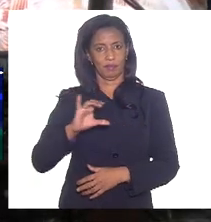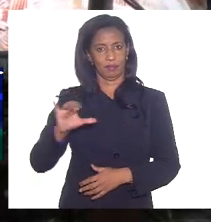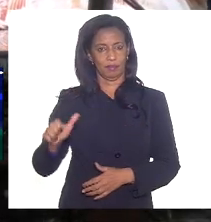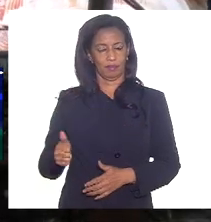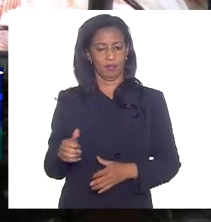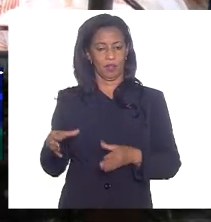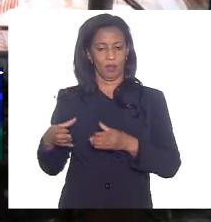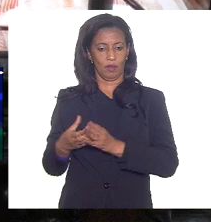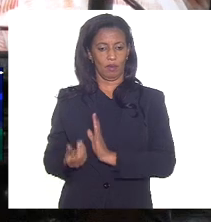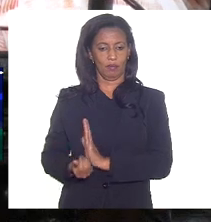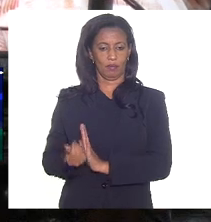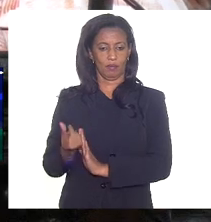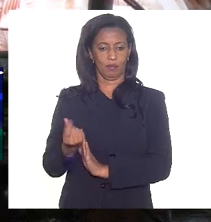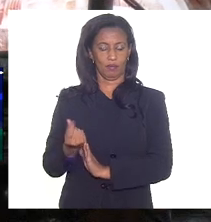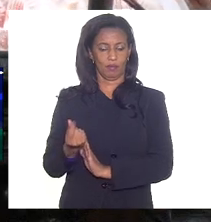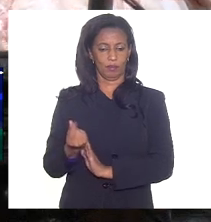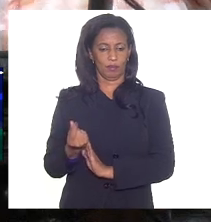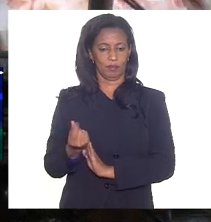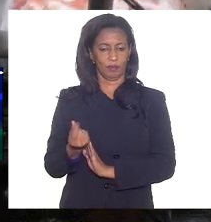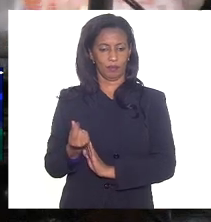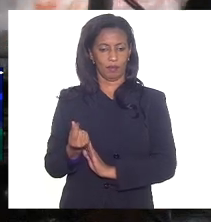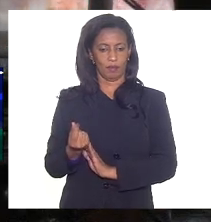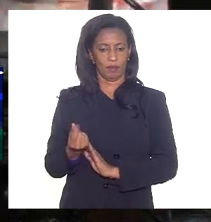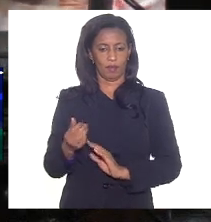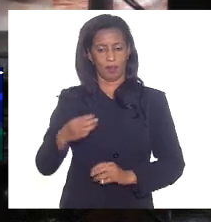Pela Comissão de Orçamento, deputado Márcio Pacheco.